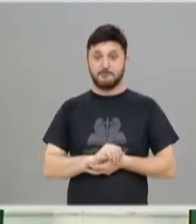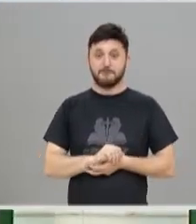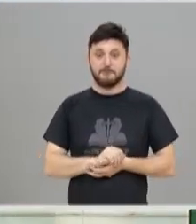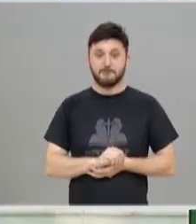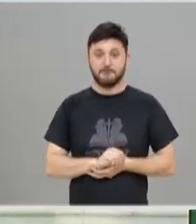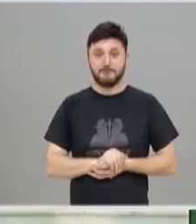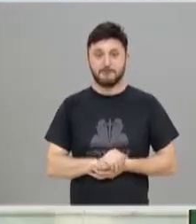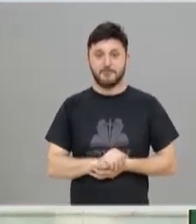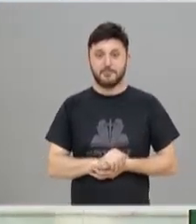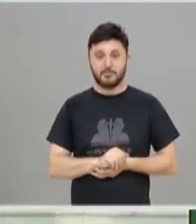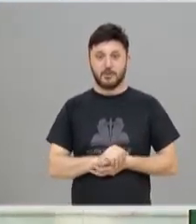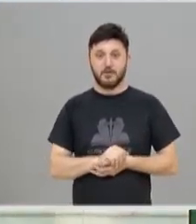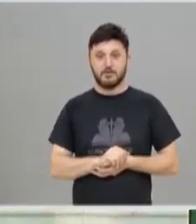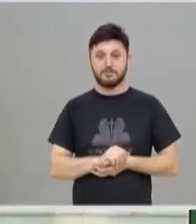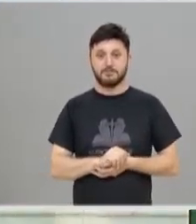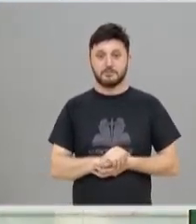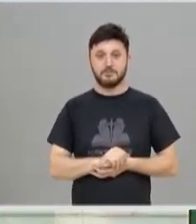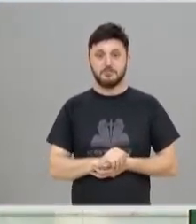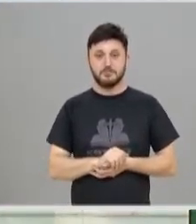nós.